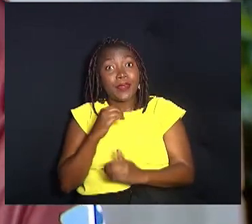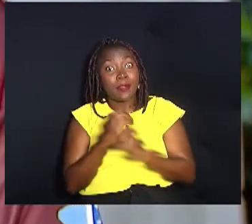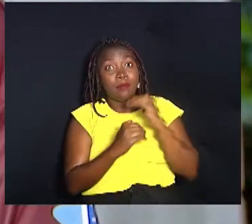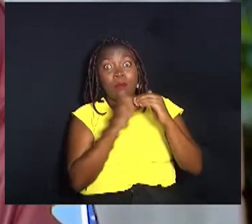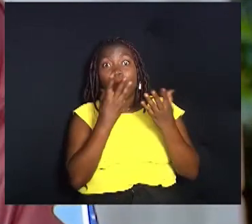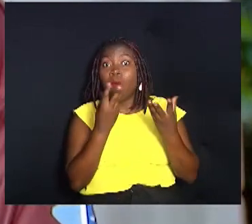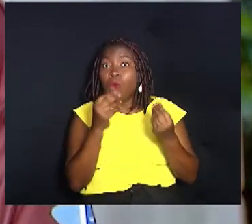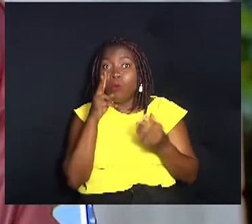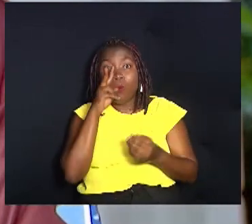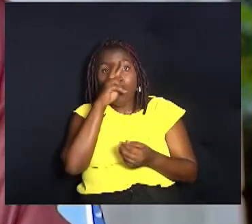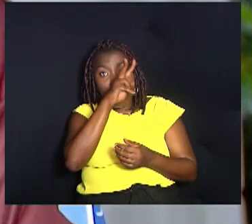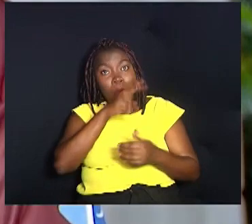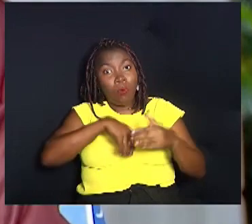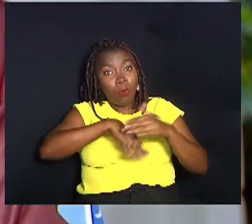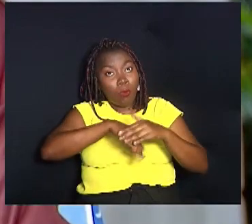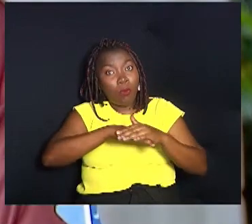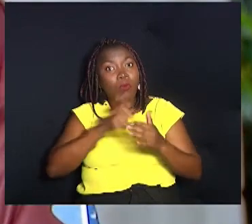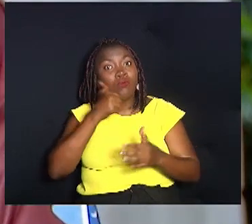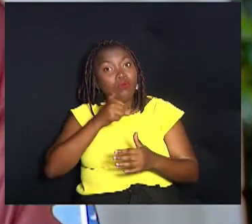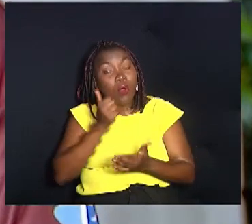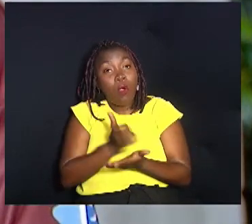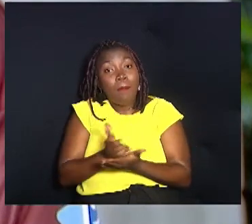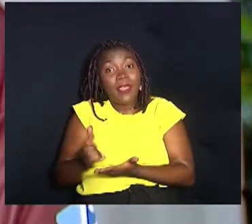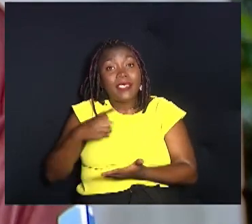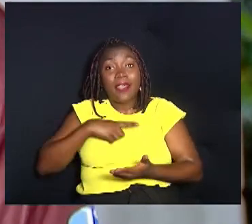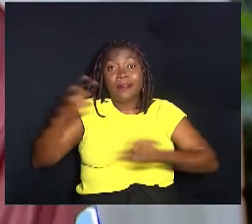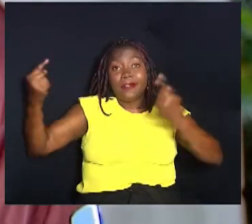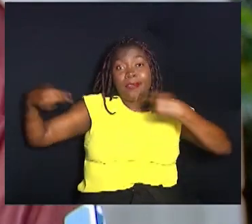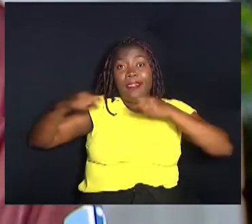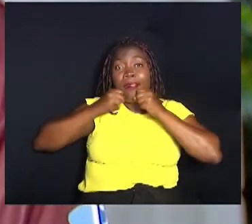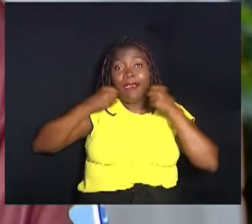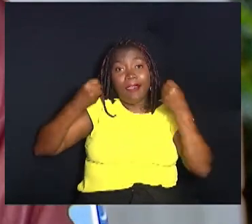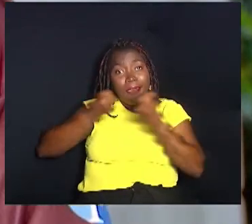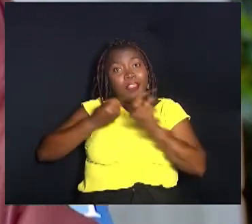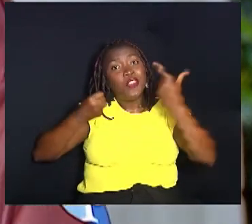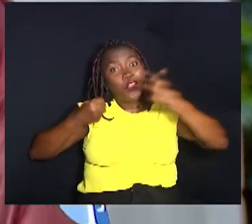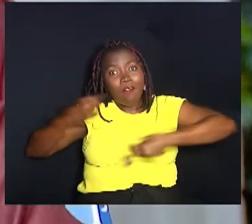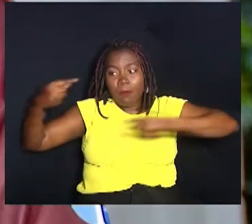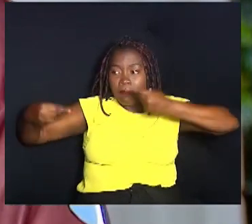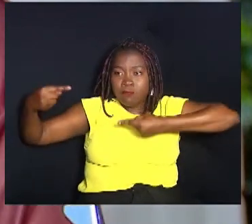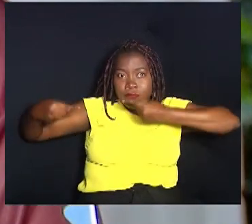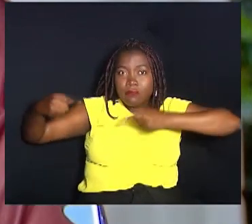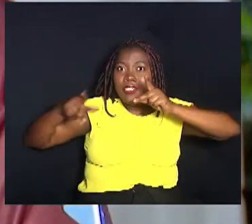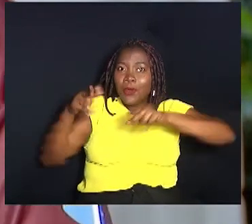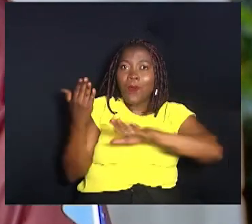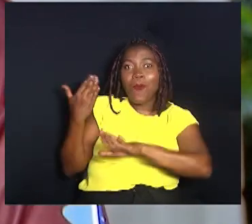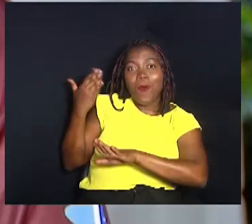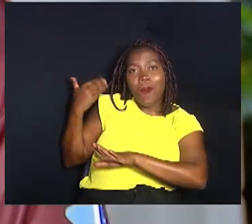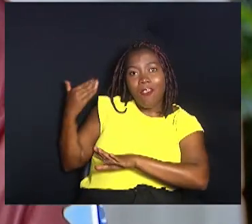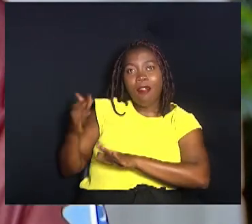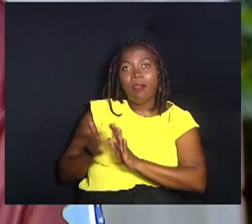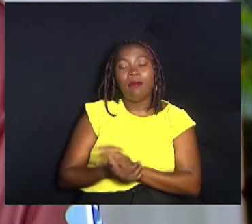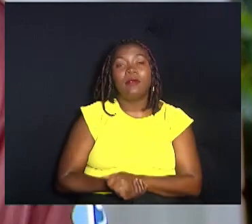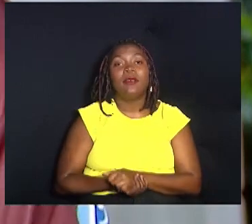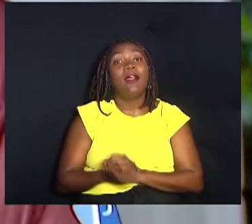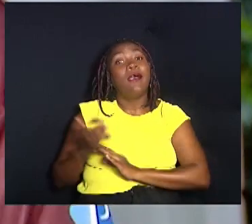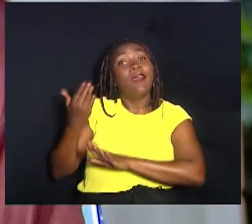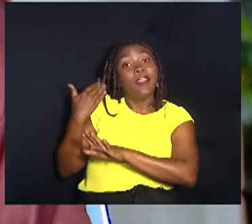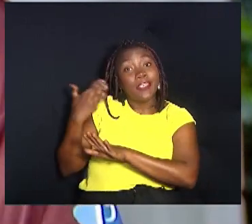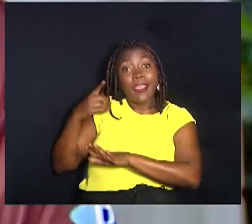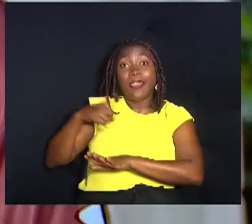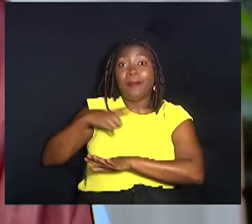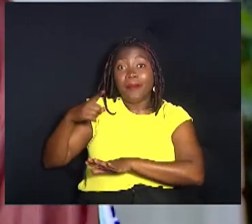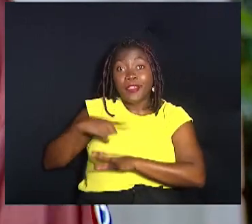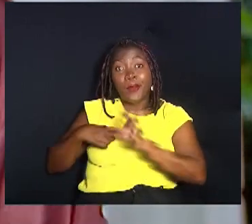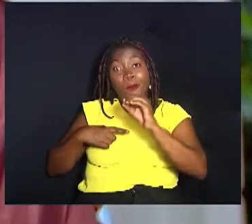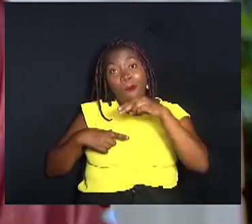grande no futebol feminino, está começando a ter campeonatos novamente competitivos, como era antigamente, que antigamente tinha o Concórdia,